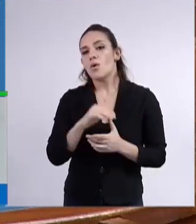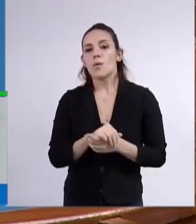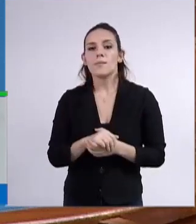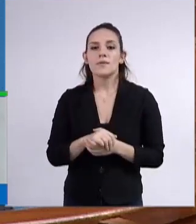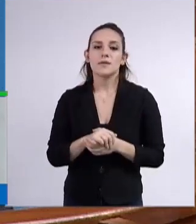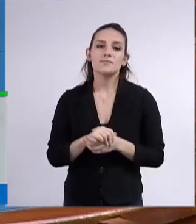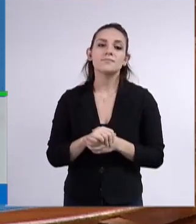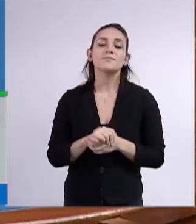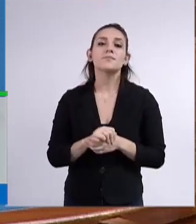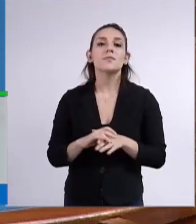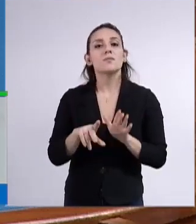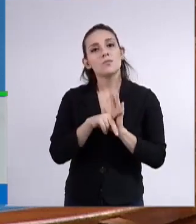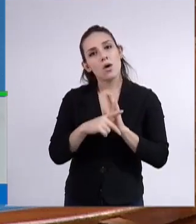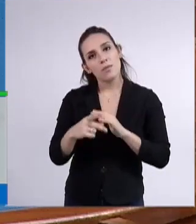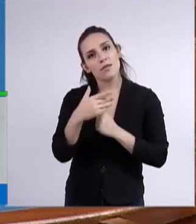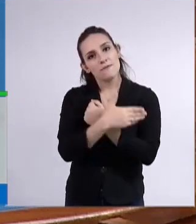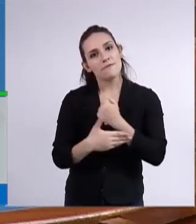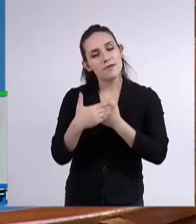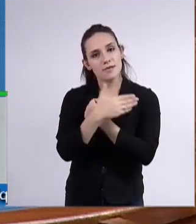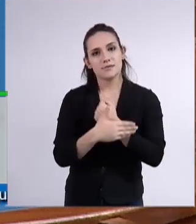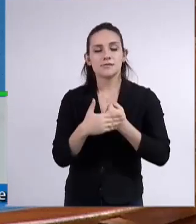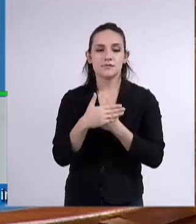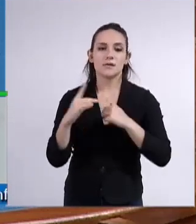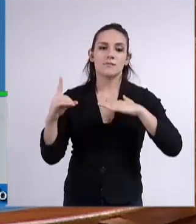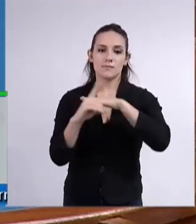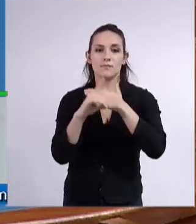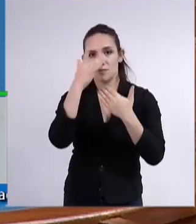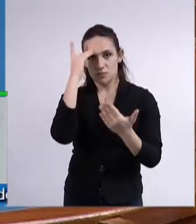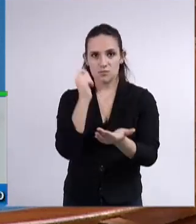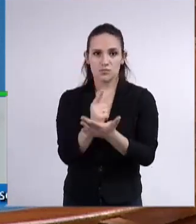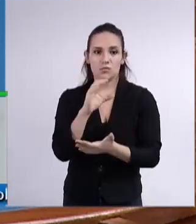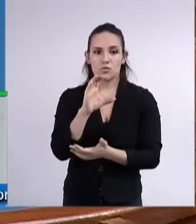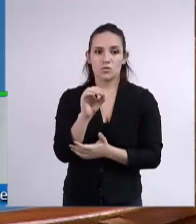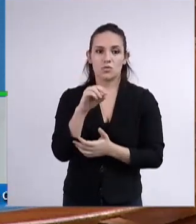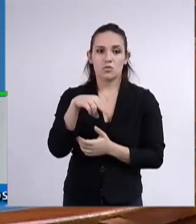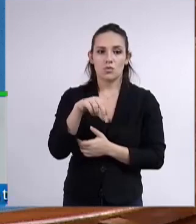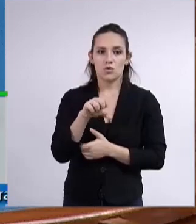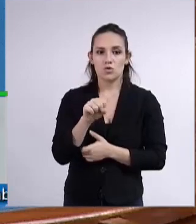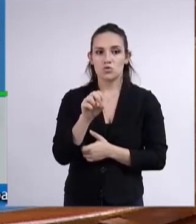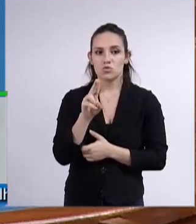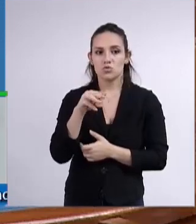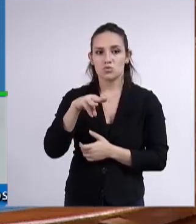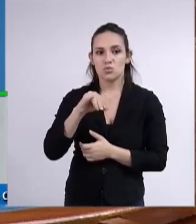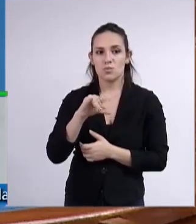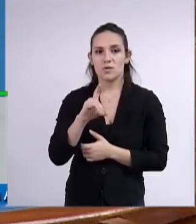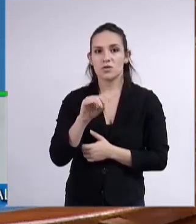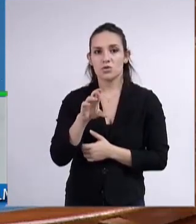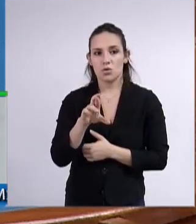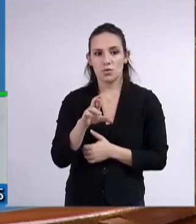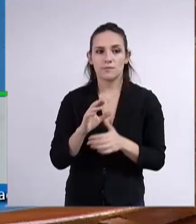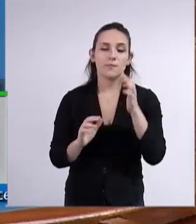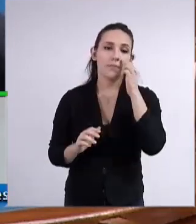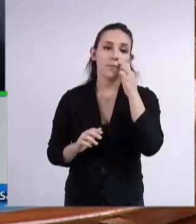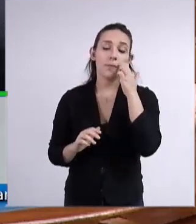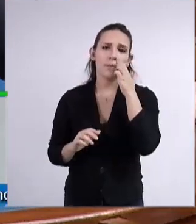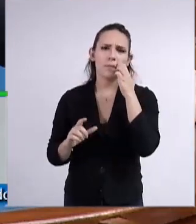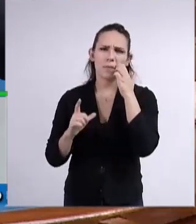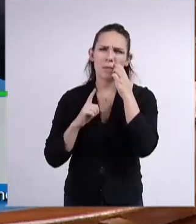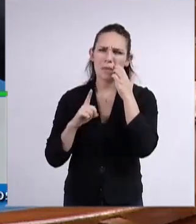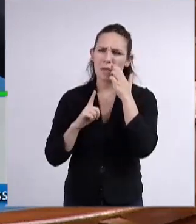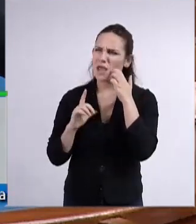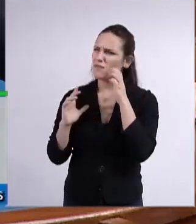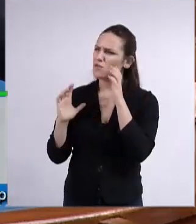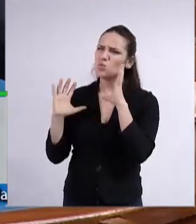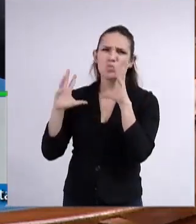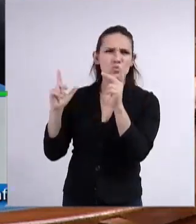dos Consumidores do Mato Grosso do Sul, representação aqui em todas as